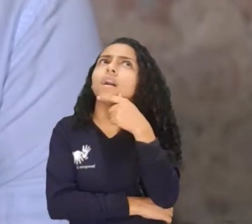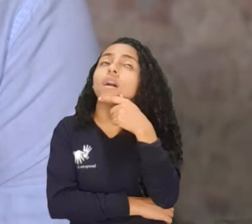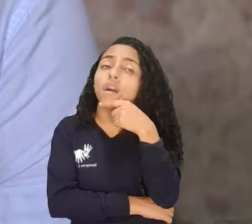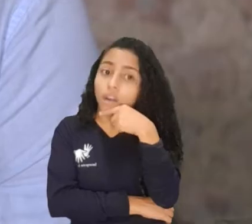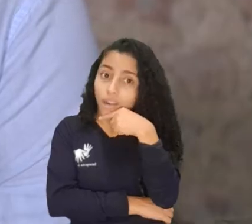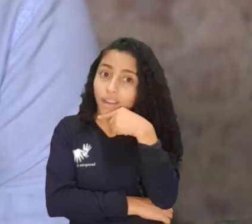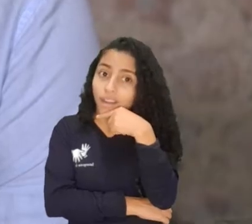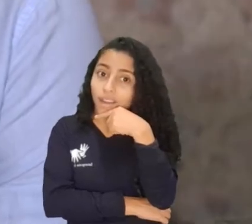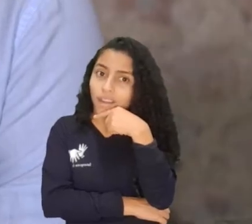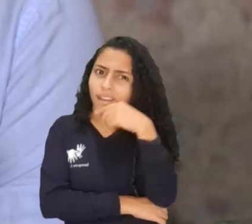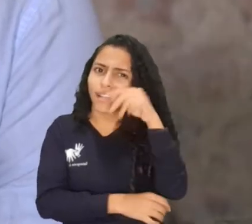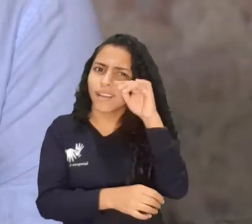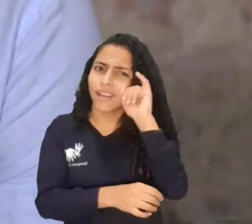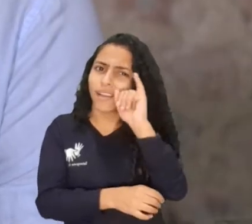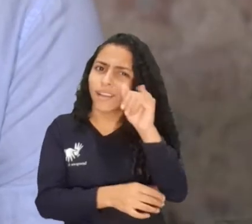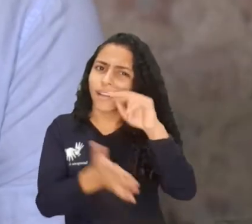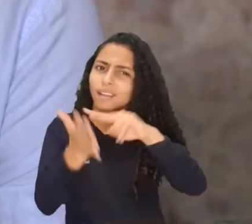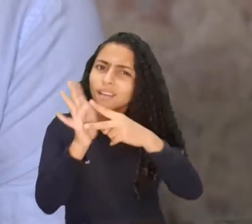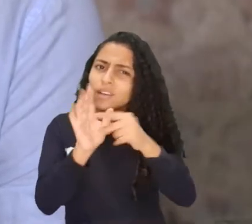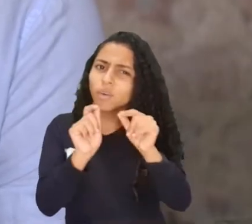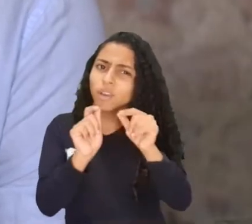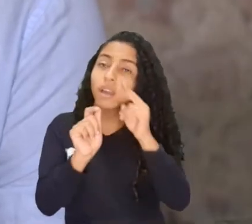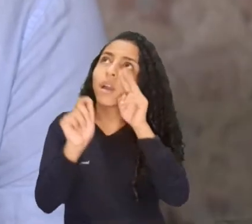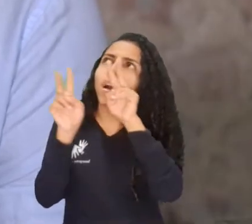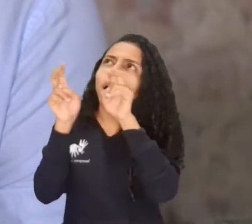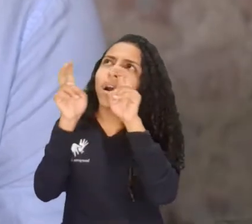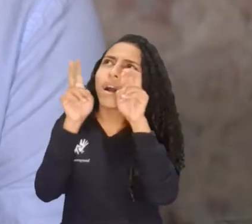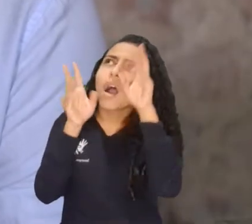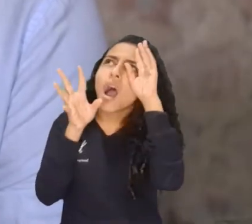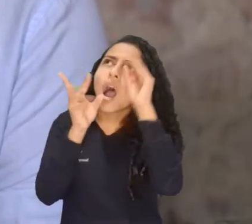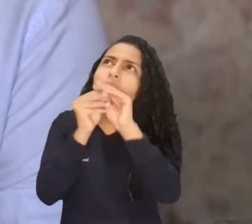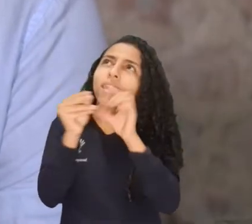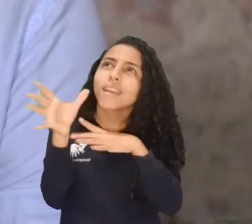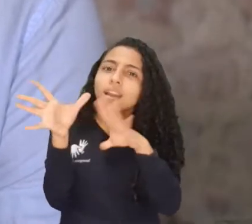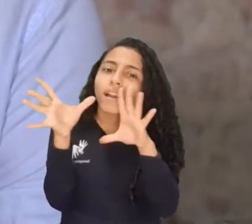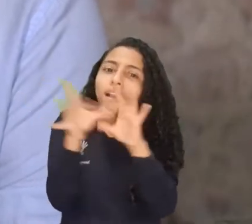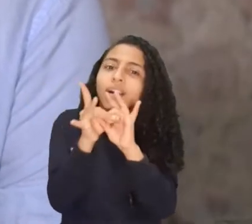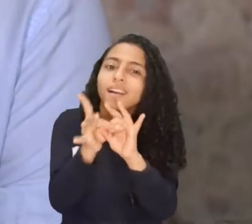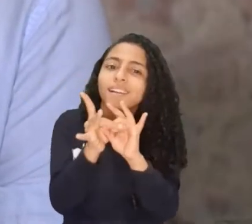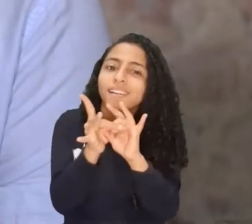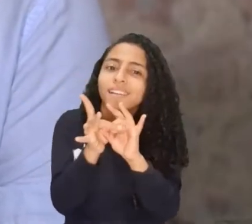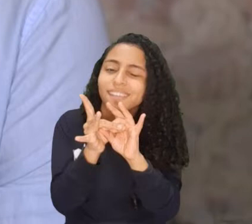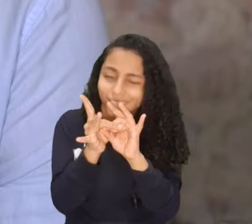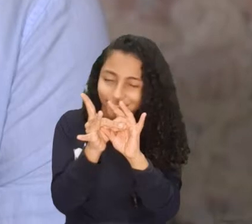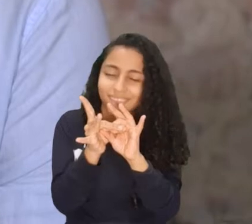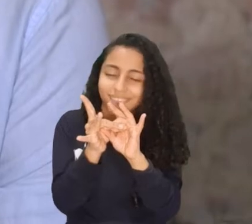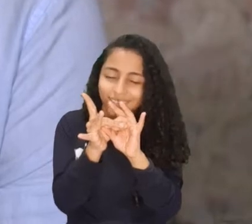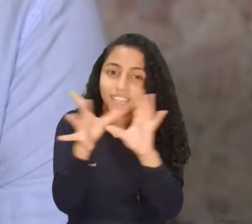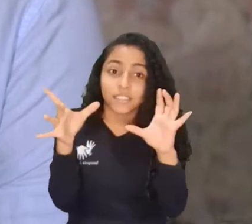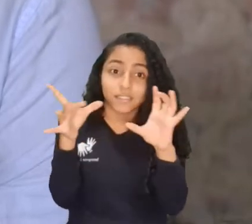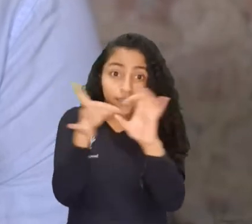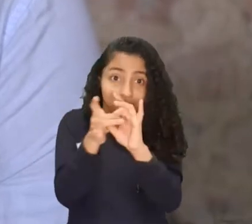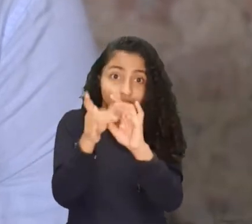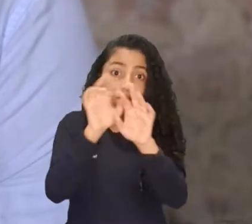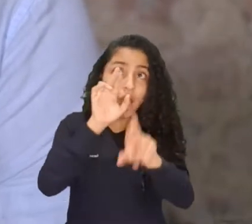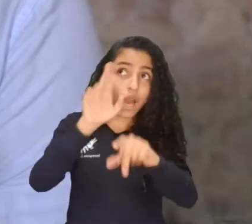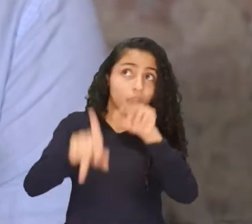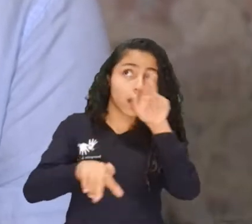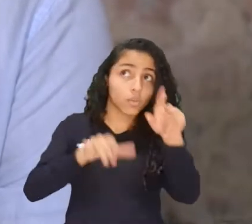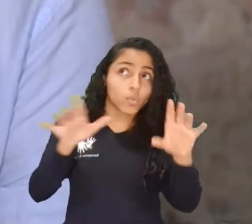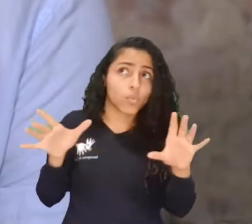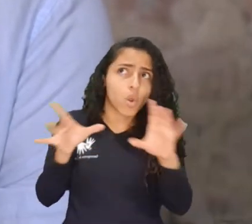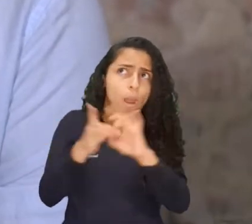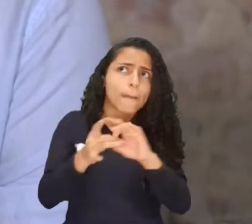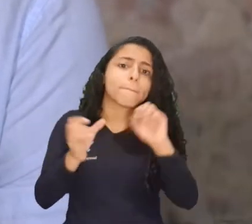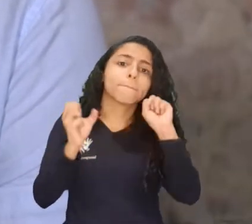ao ver um padrão, você cria uma correlação, uma associação de variáveis que pode ser medida